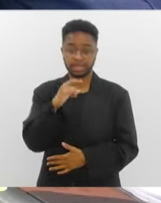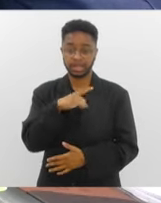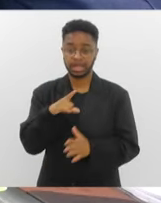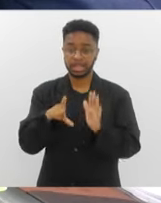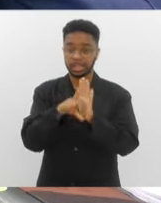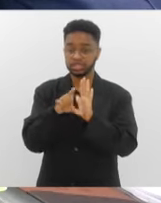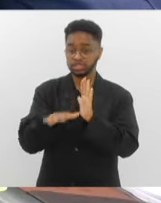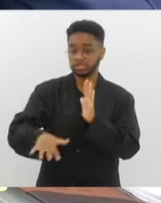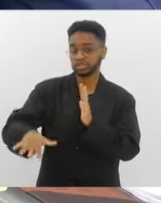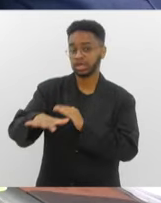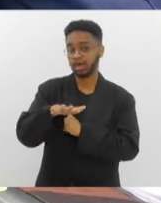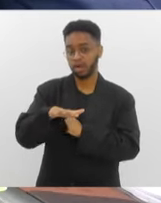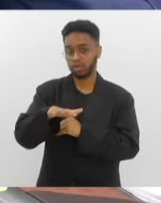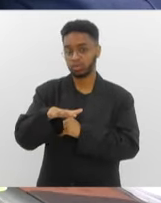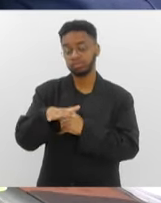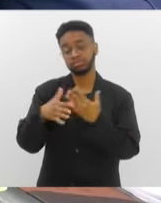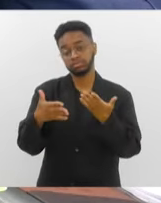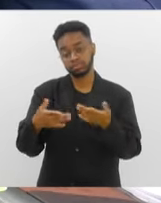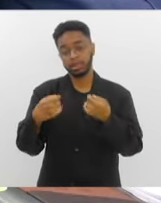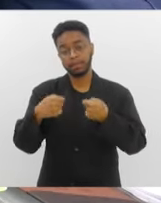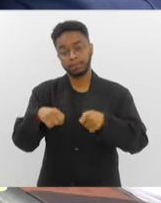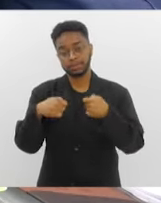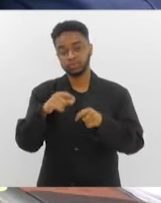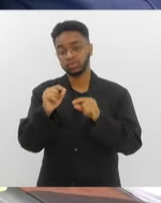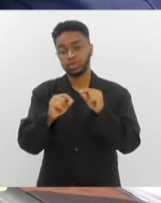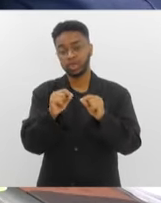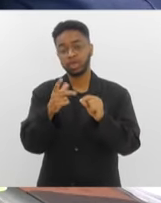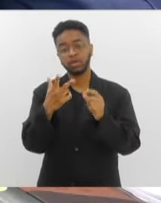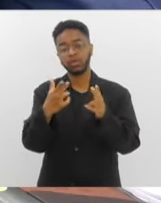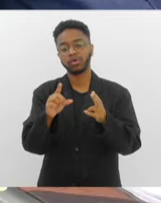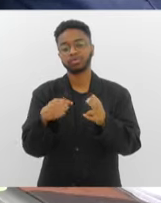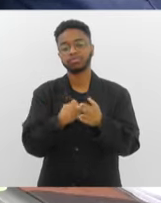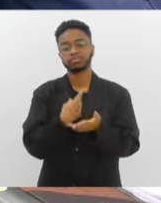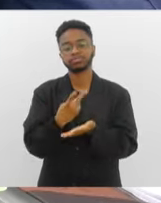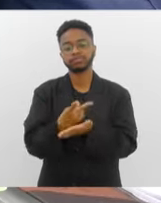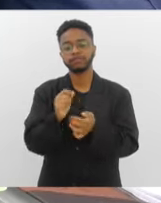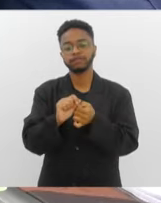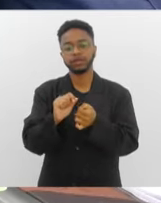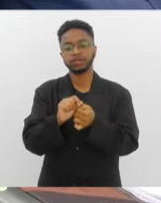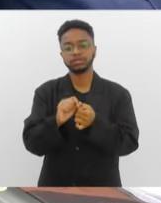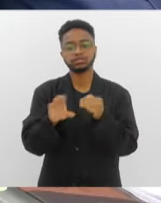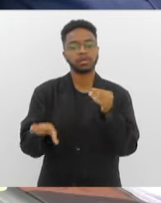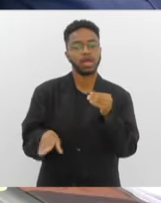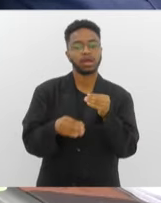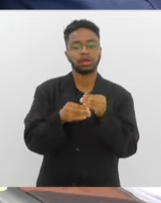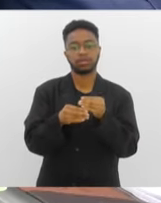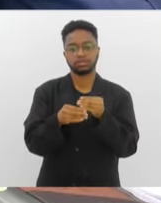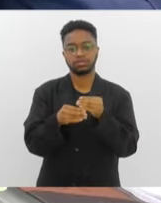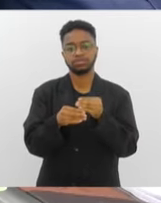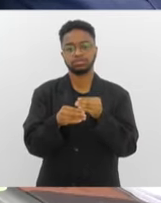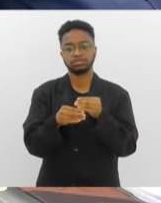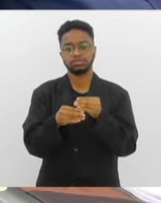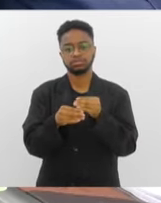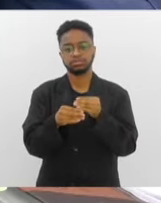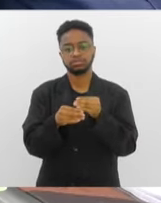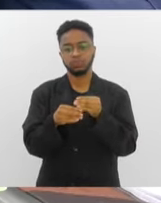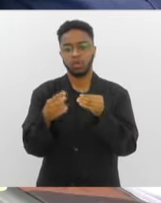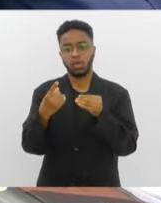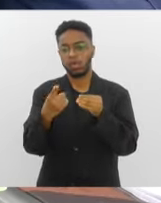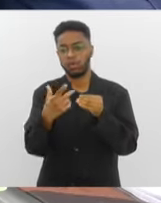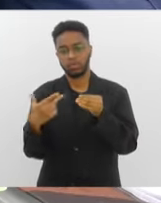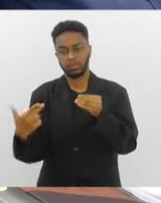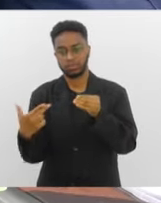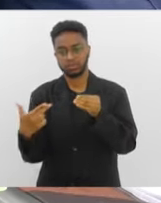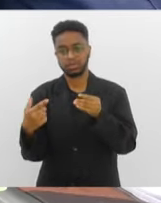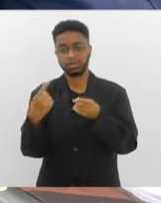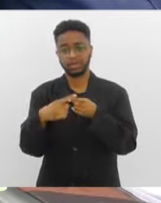geral, deveria haver aquela conversão que a gente faz sempre, acrescentando um ponto na lei geral. Senão